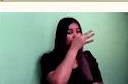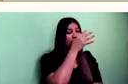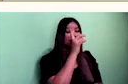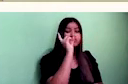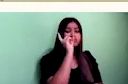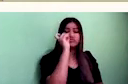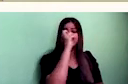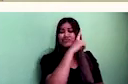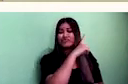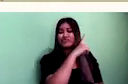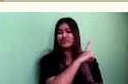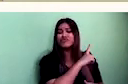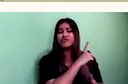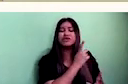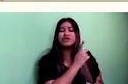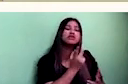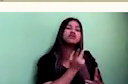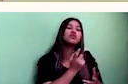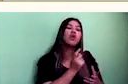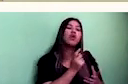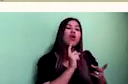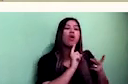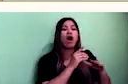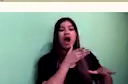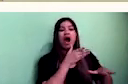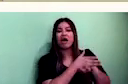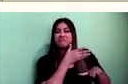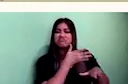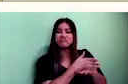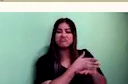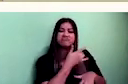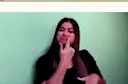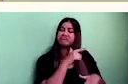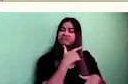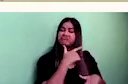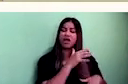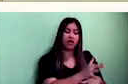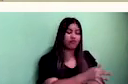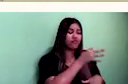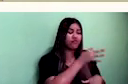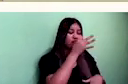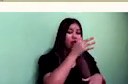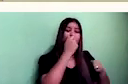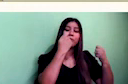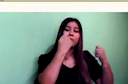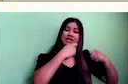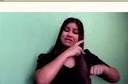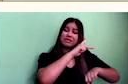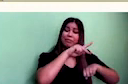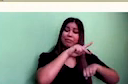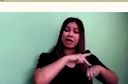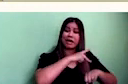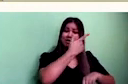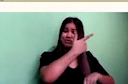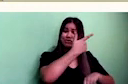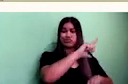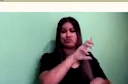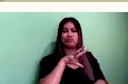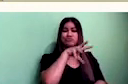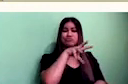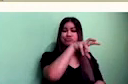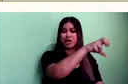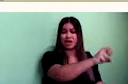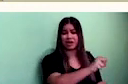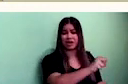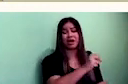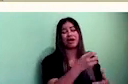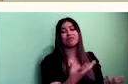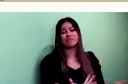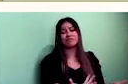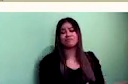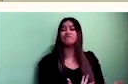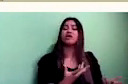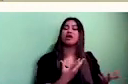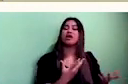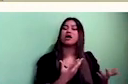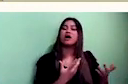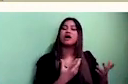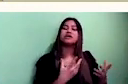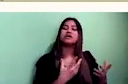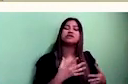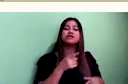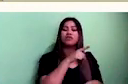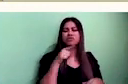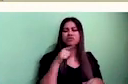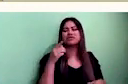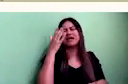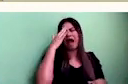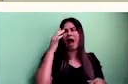consegue aqui no nosso país, né? Ela cresce em climas diferenciados. Então, isso é uma forma de você saber se você está comprando óleo puro ou